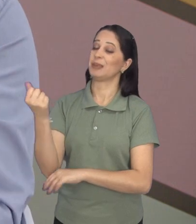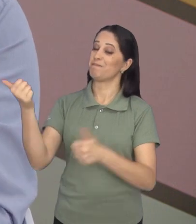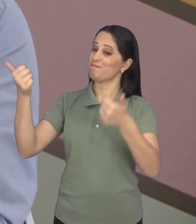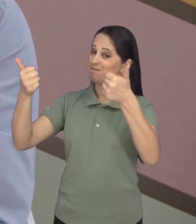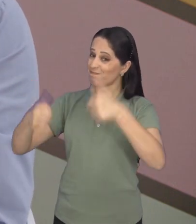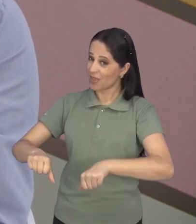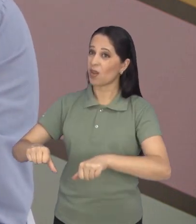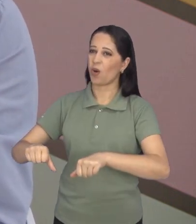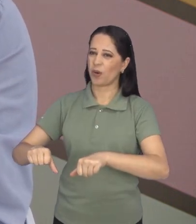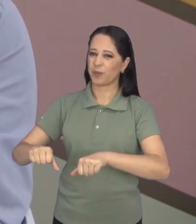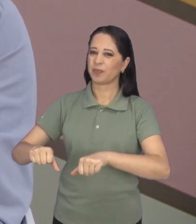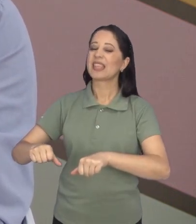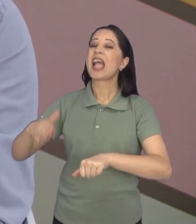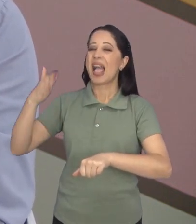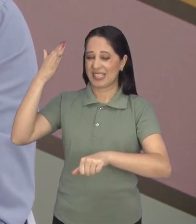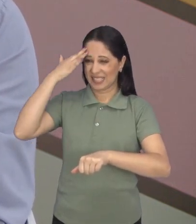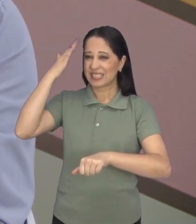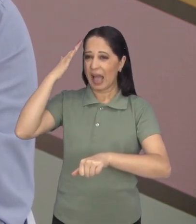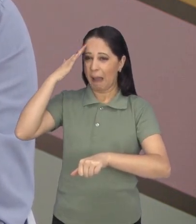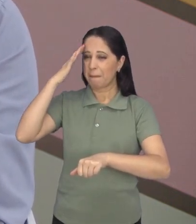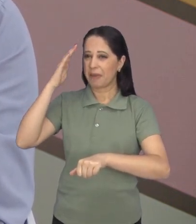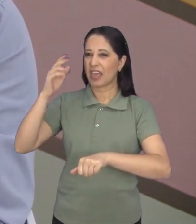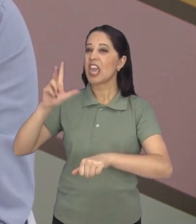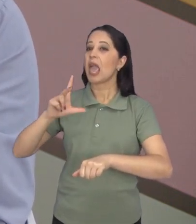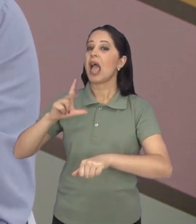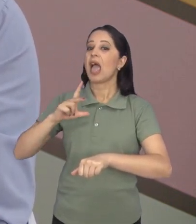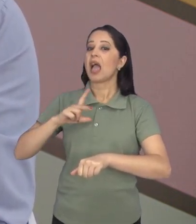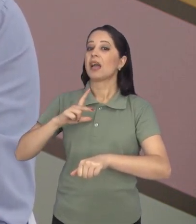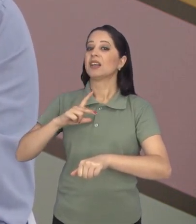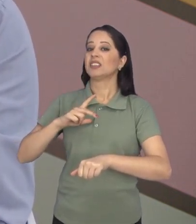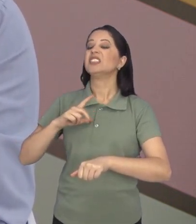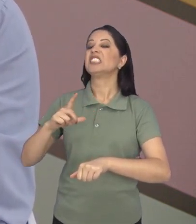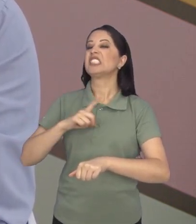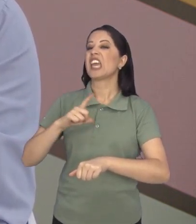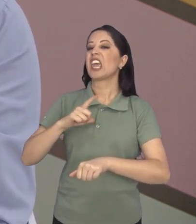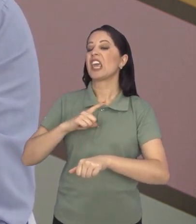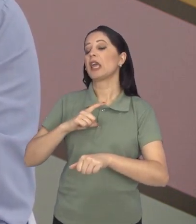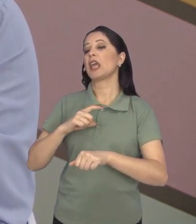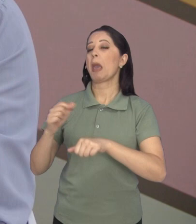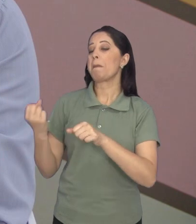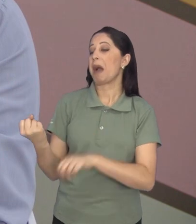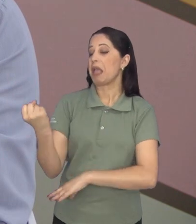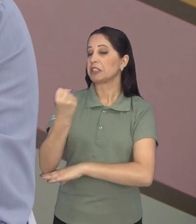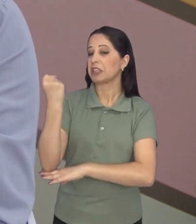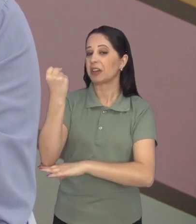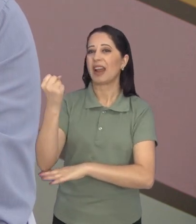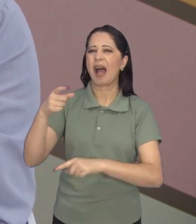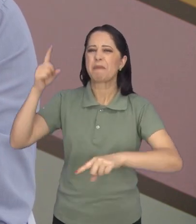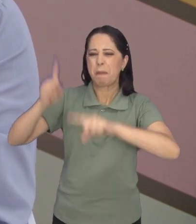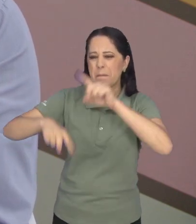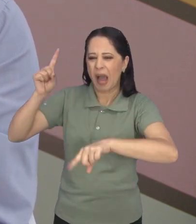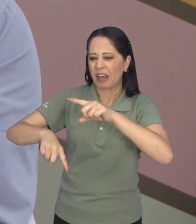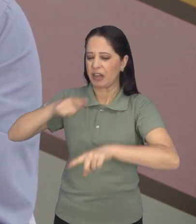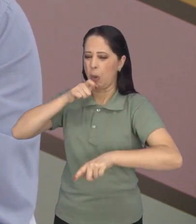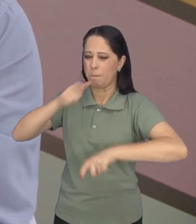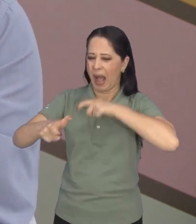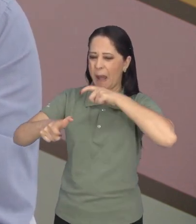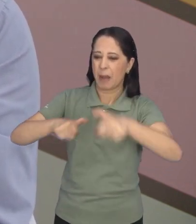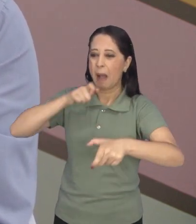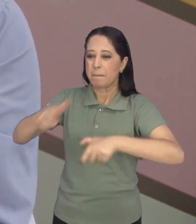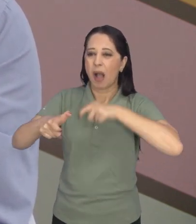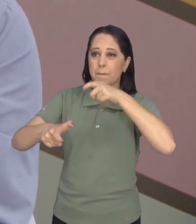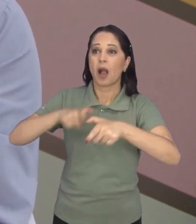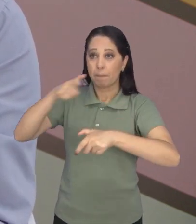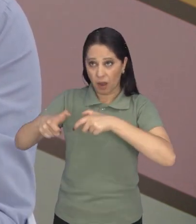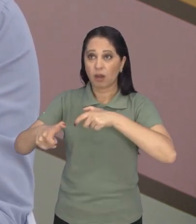Covid, ficou famoso esses videozinhos das pessoas demonstrando o comportamento que a gente chama de coprolalia ou copromania, que é falar